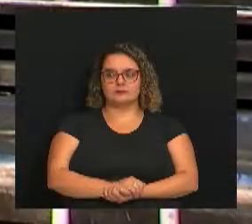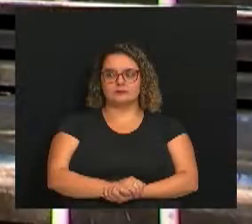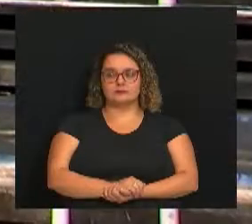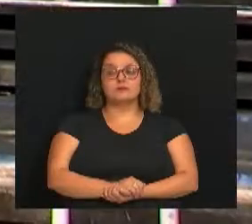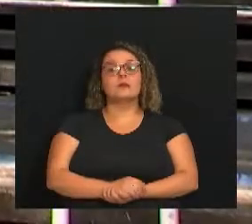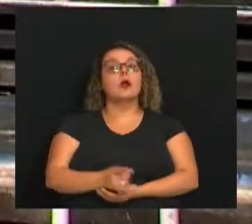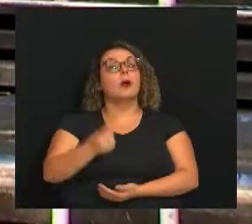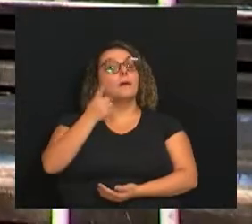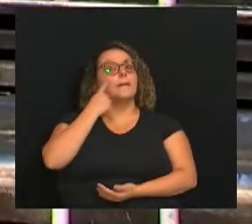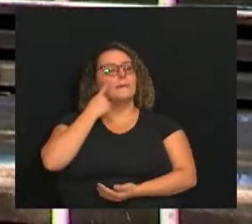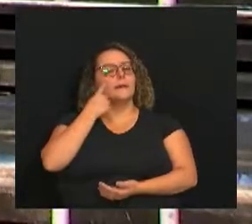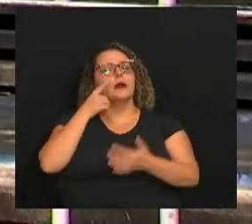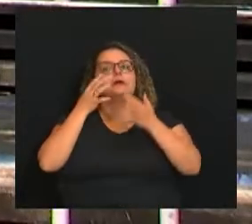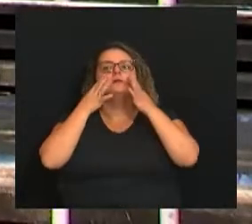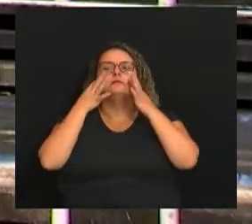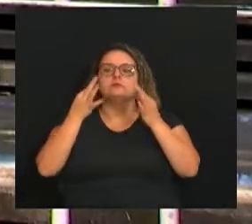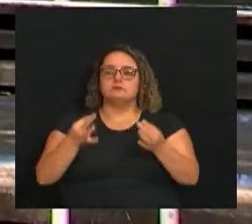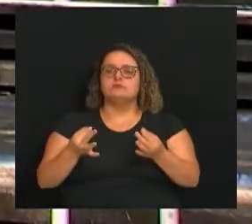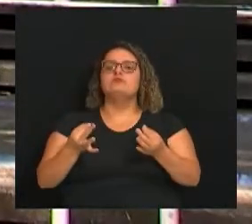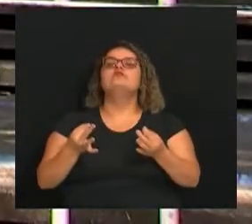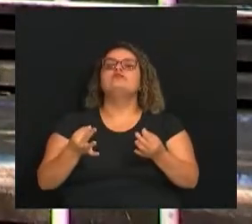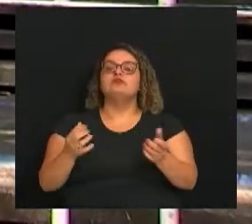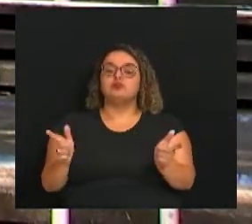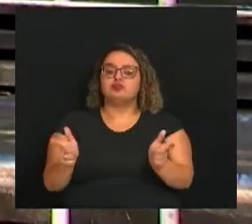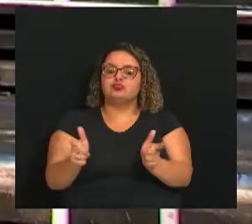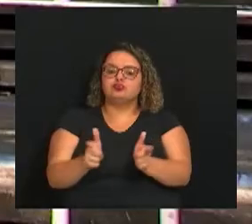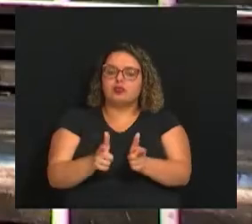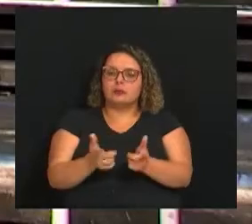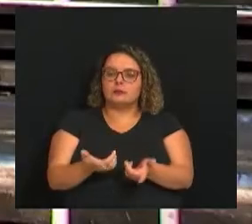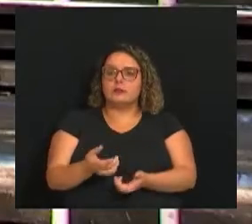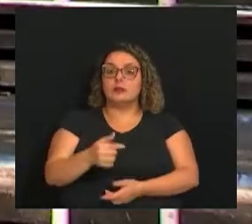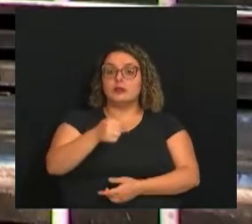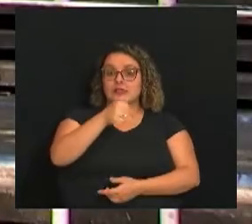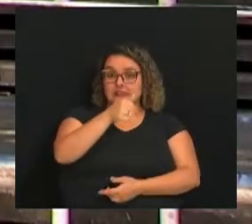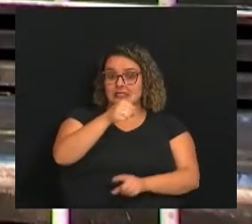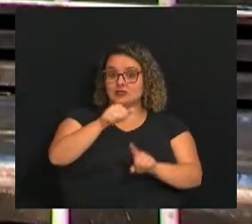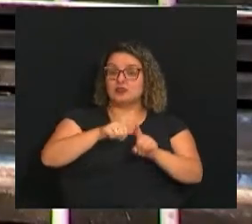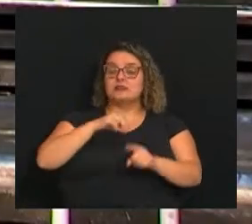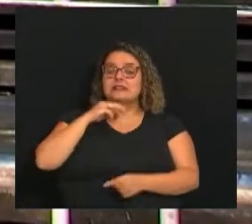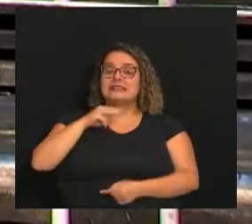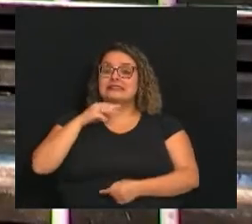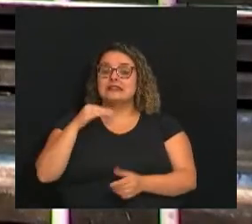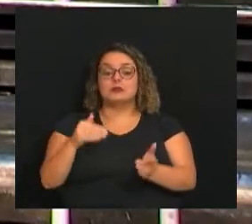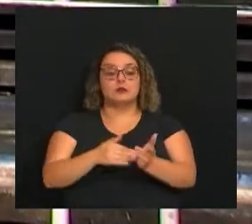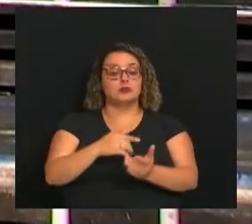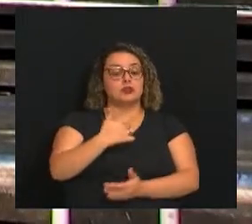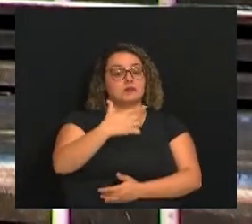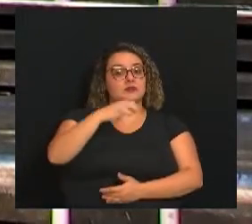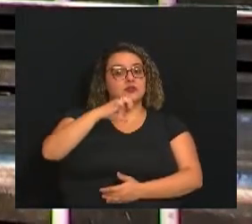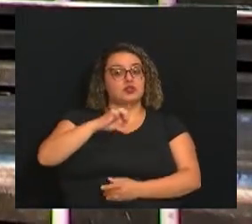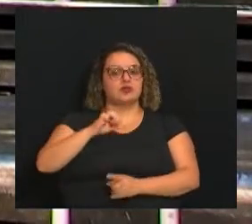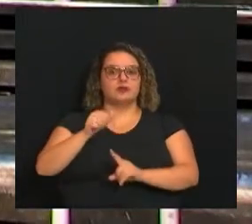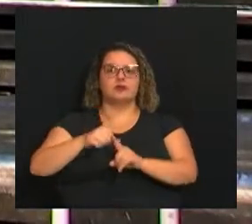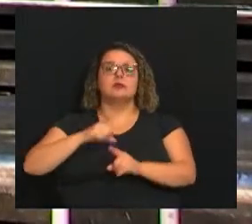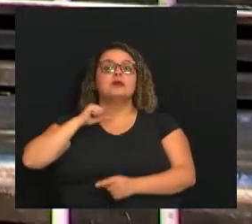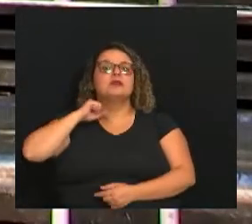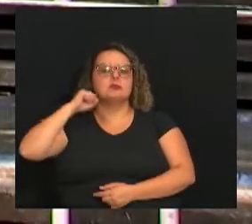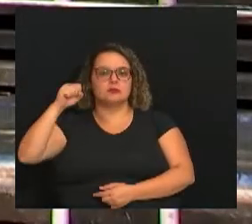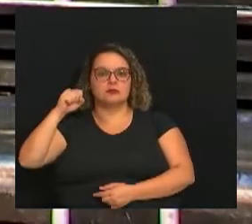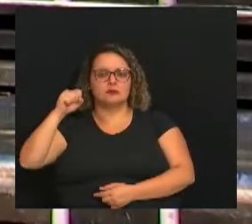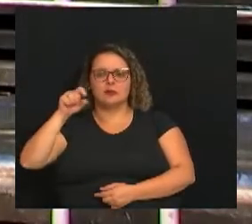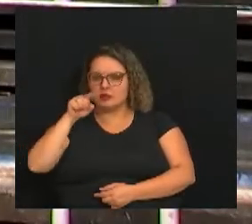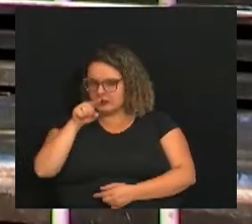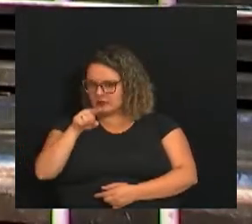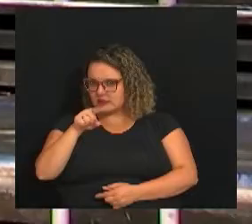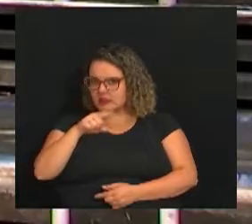porque a Receita Federal encurtou os prazos. Vai ser de 7 de março até o dia 29 de abril. E você já tirou todas